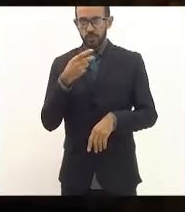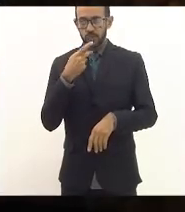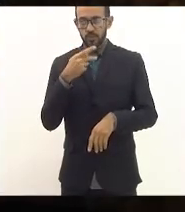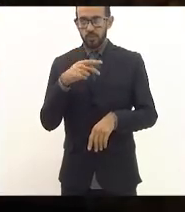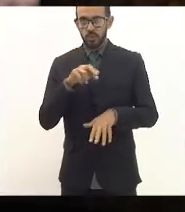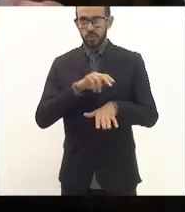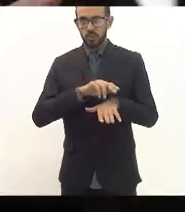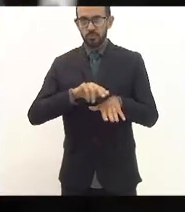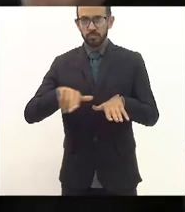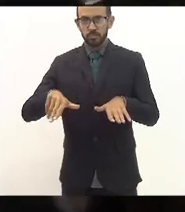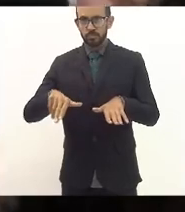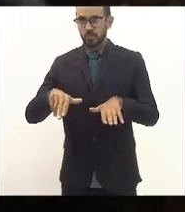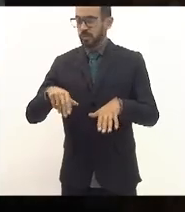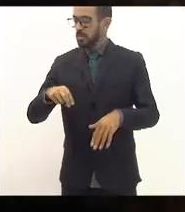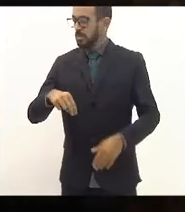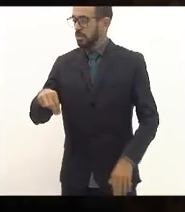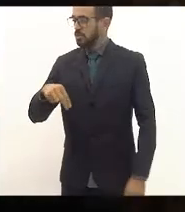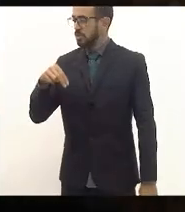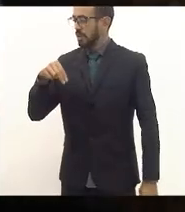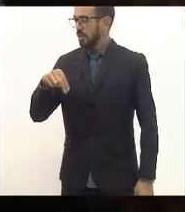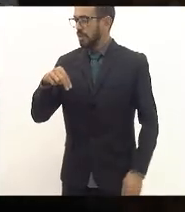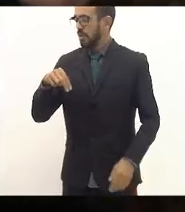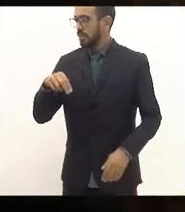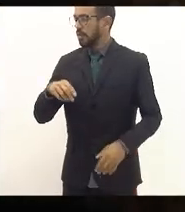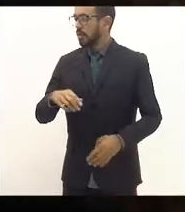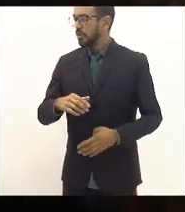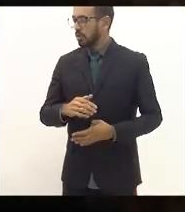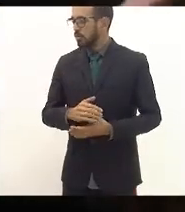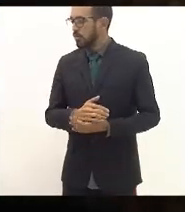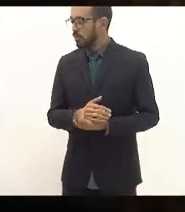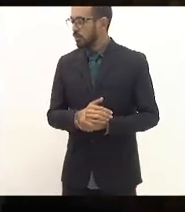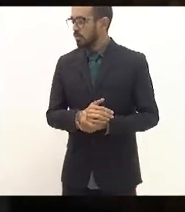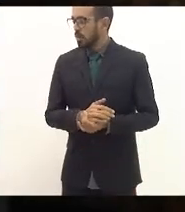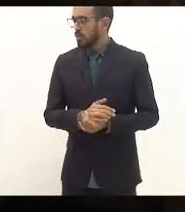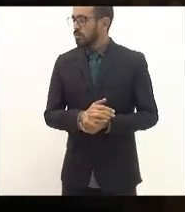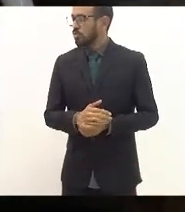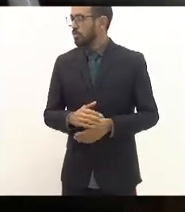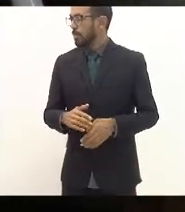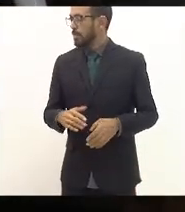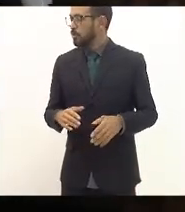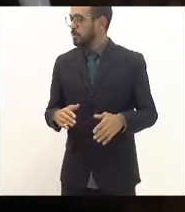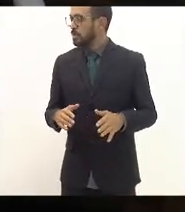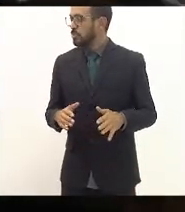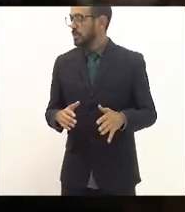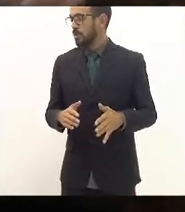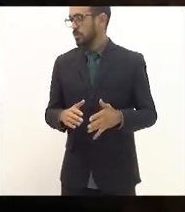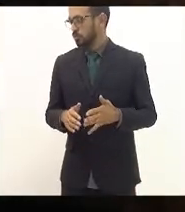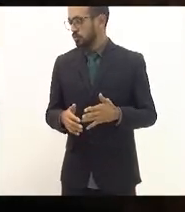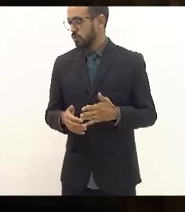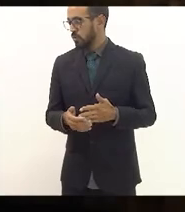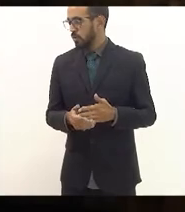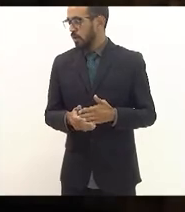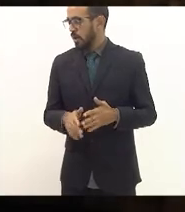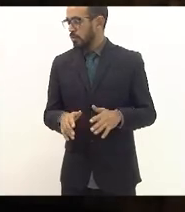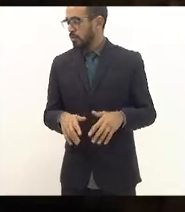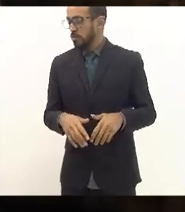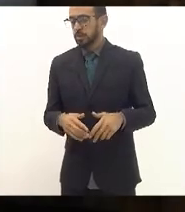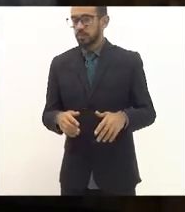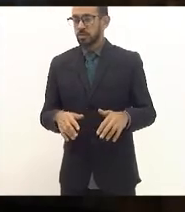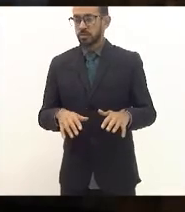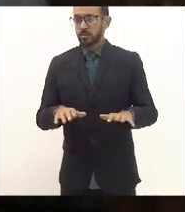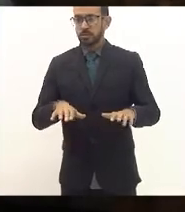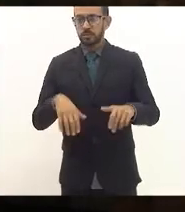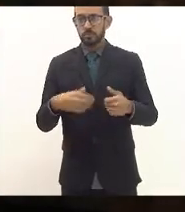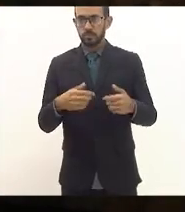Norte Fluminense, não foi falado aqui. Também dizer que Brizola fez uma reforma agrária no Rio Grande do Sul. Mas,